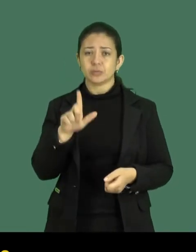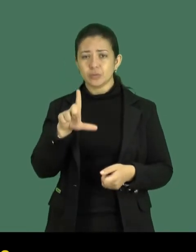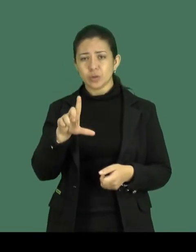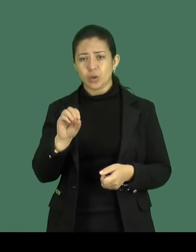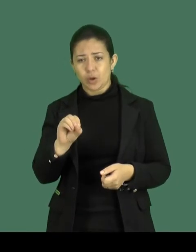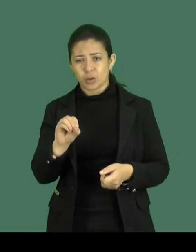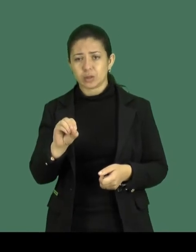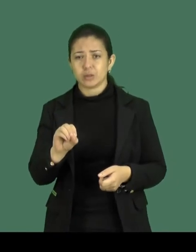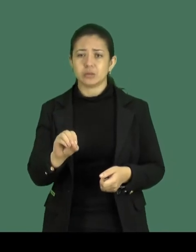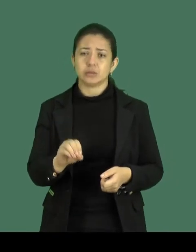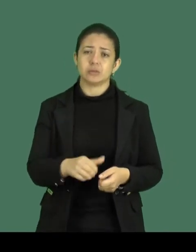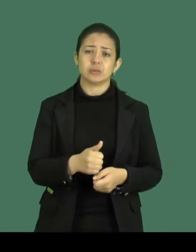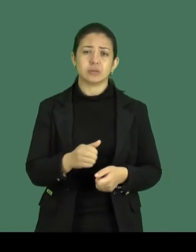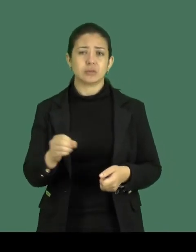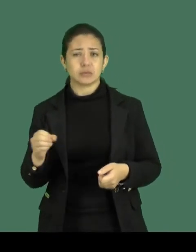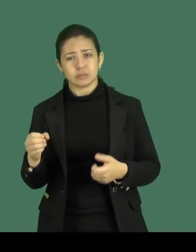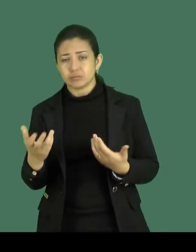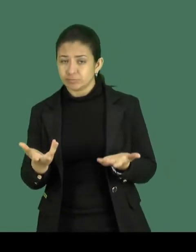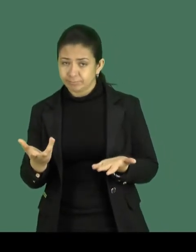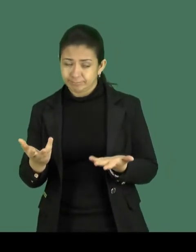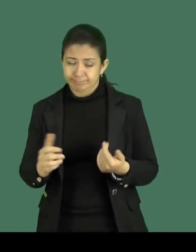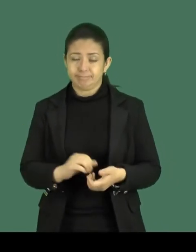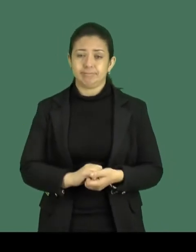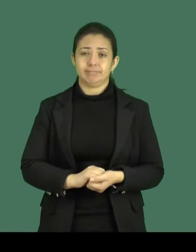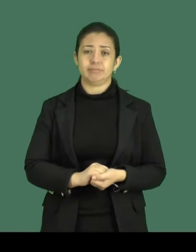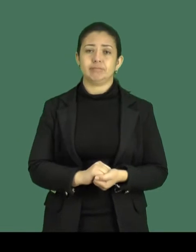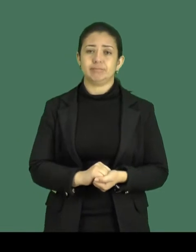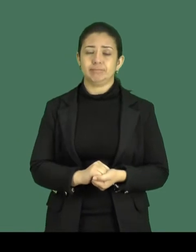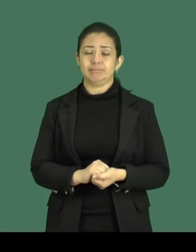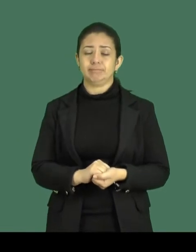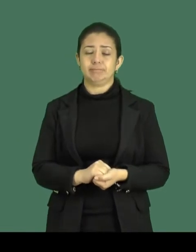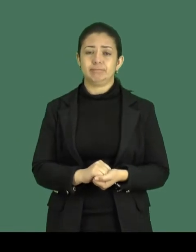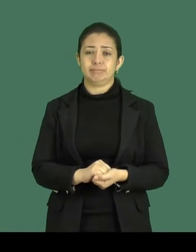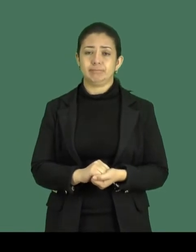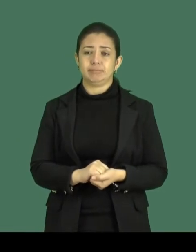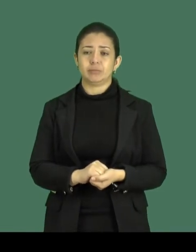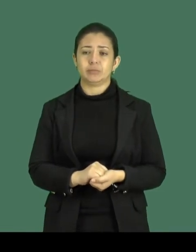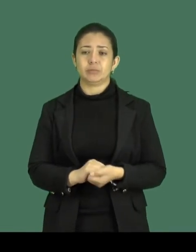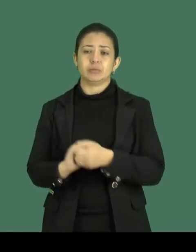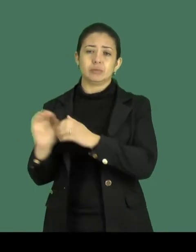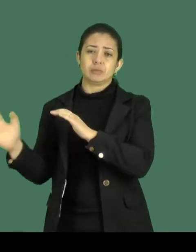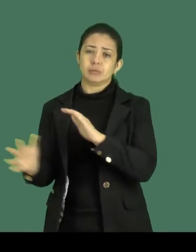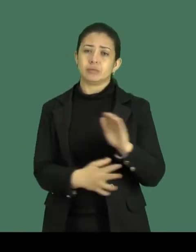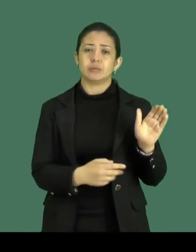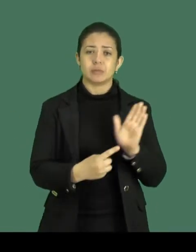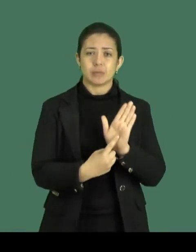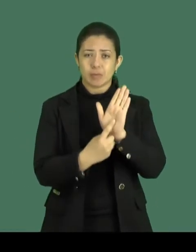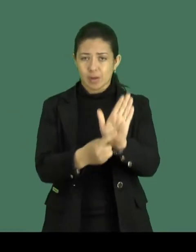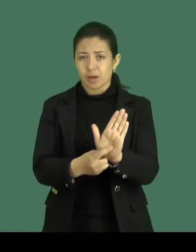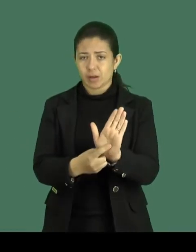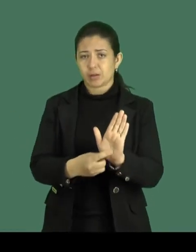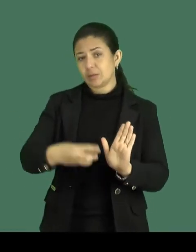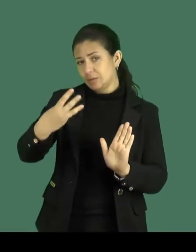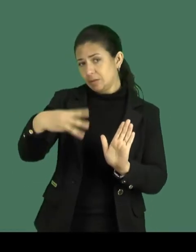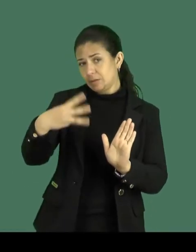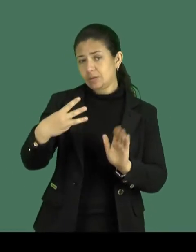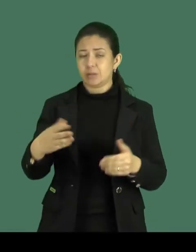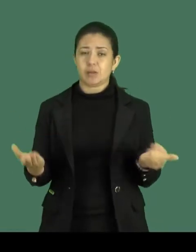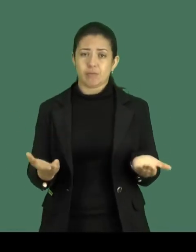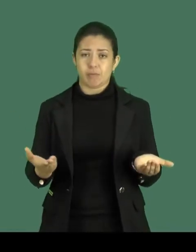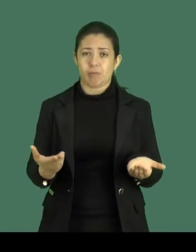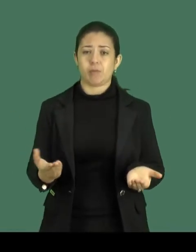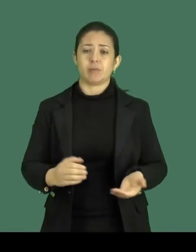cálculo. E a terceira propriedade, que eu chamo a atenção, que é uma propriedade que nos ajuda